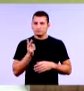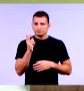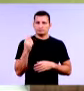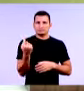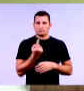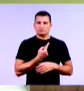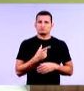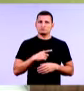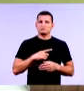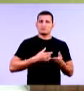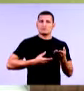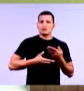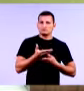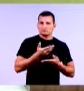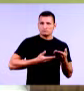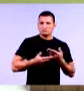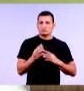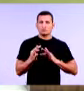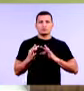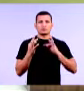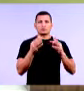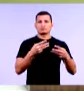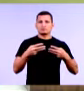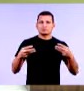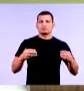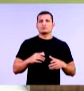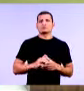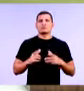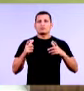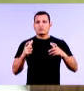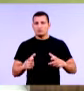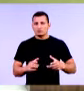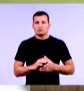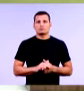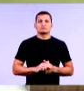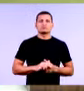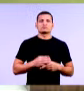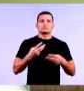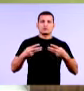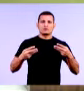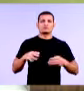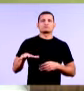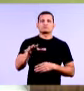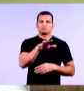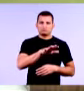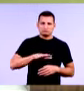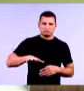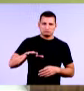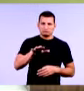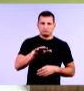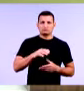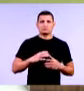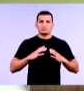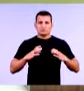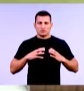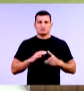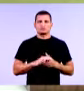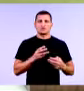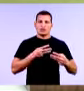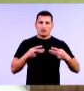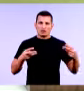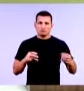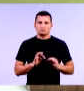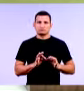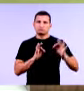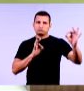nos relacionando com todas essas redes, redes locais, redes metropolitanas. Quando você, dependendo do seu ambiente de trabalho, você passa